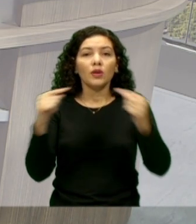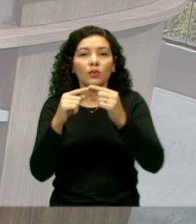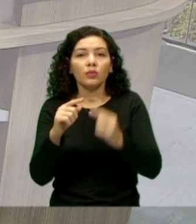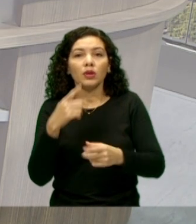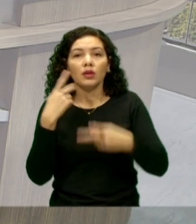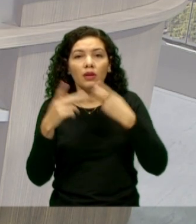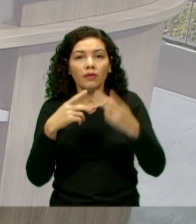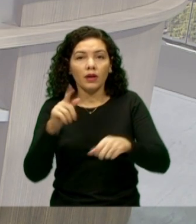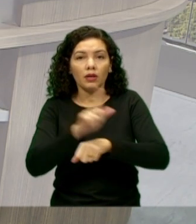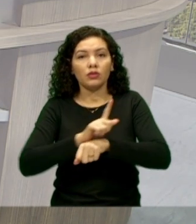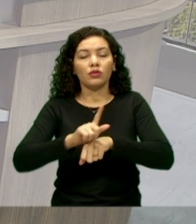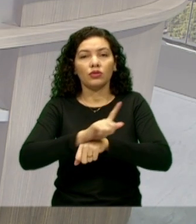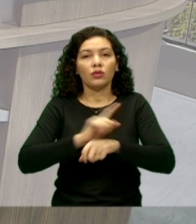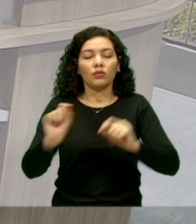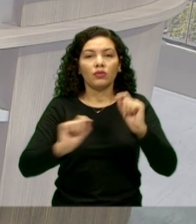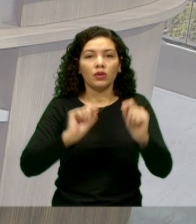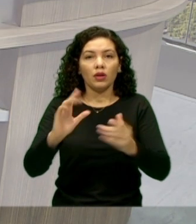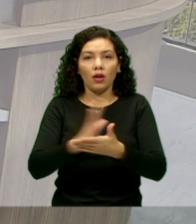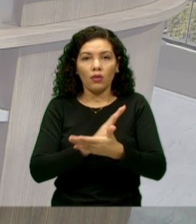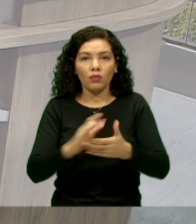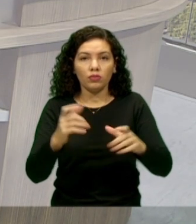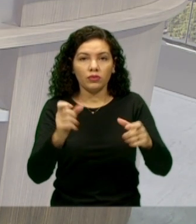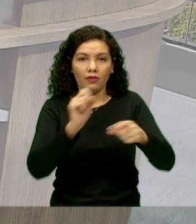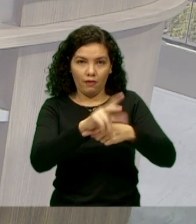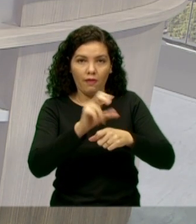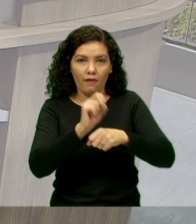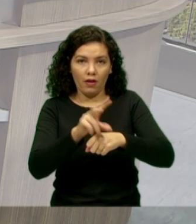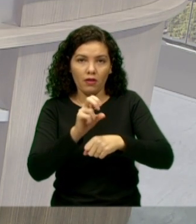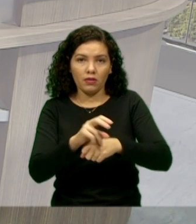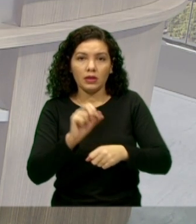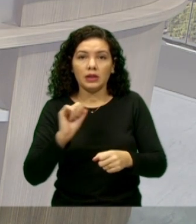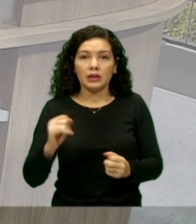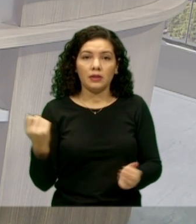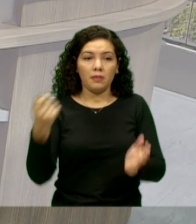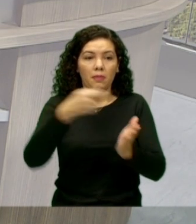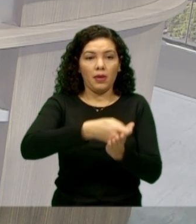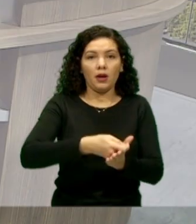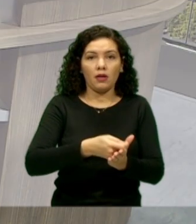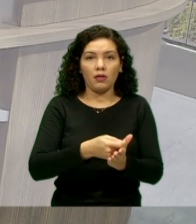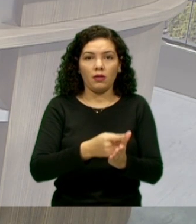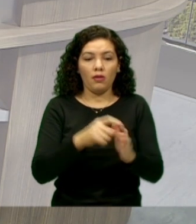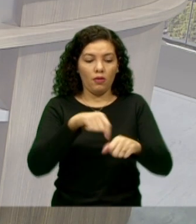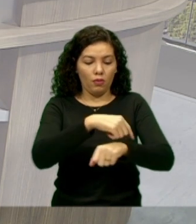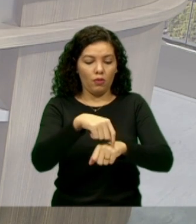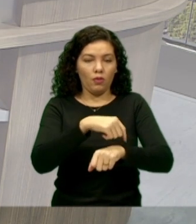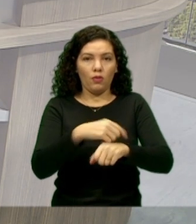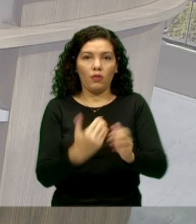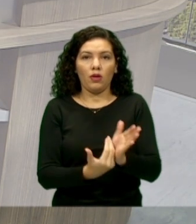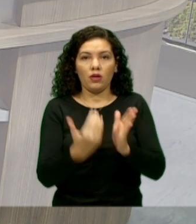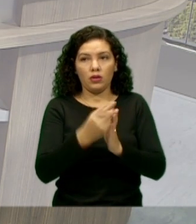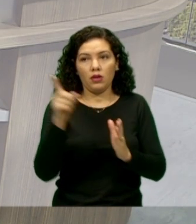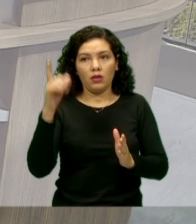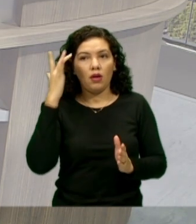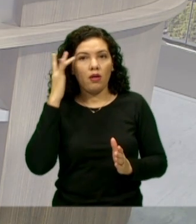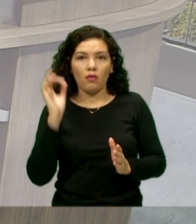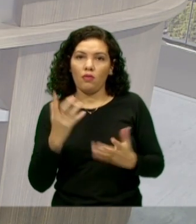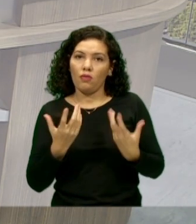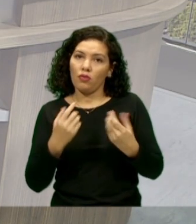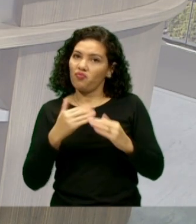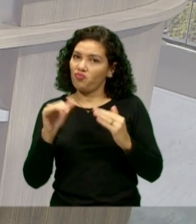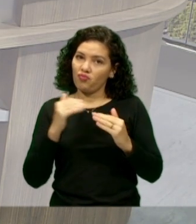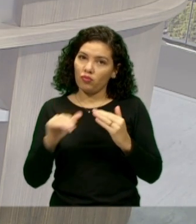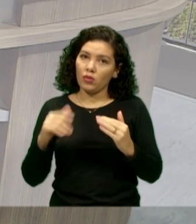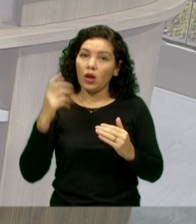gestão, que em alguns cargos, às vezes, se nós pagarmos hora extra, que eu não acho certo, eu prefiro um